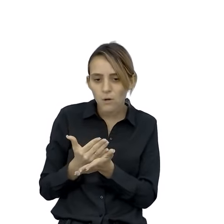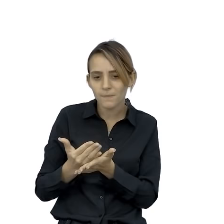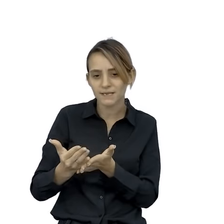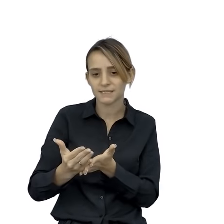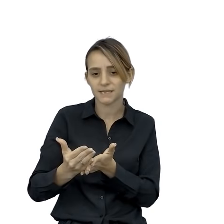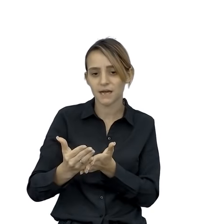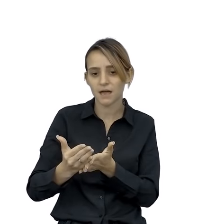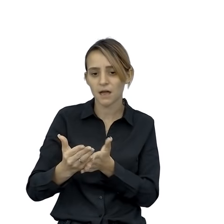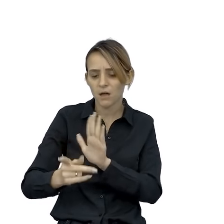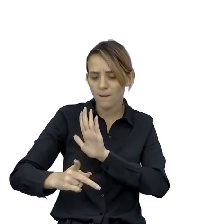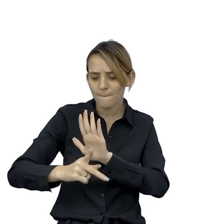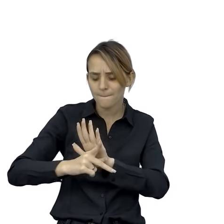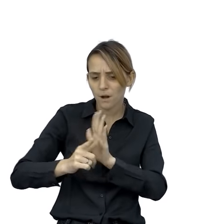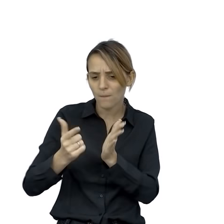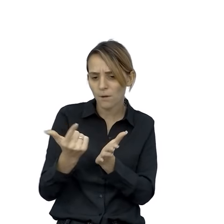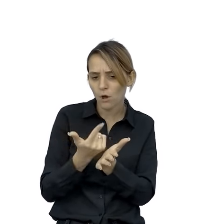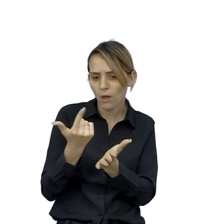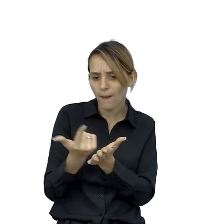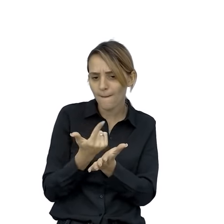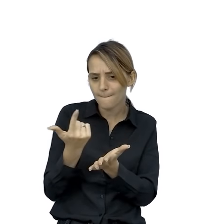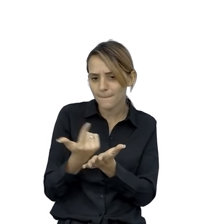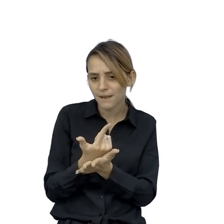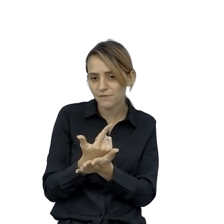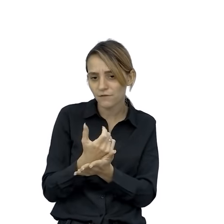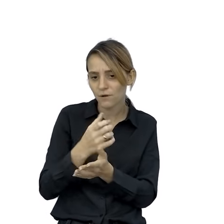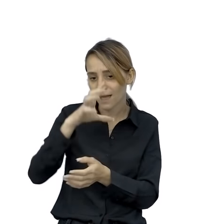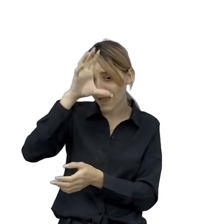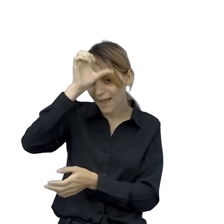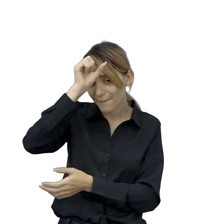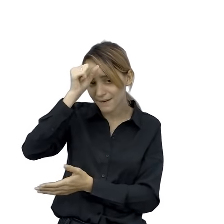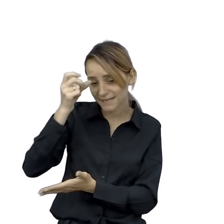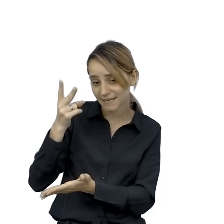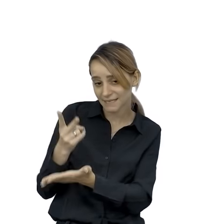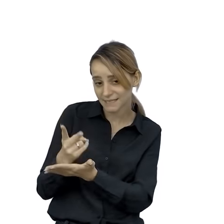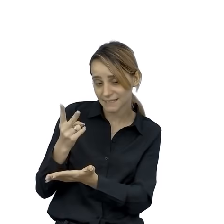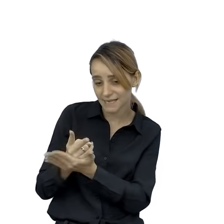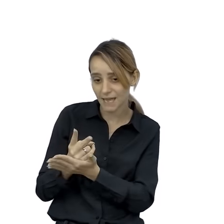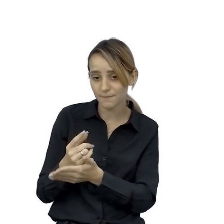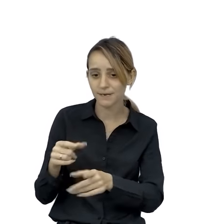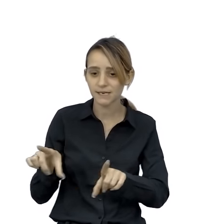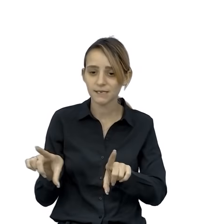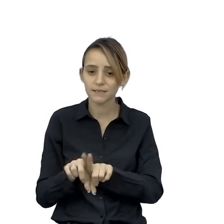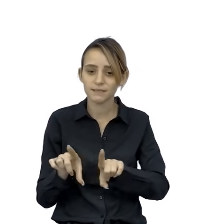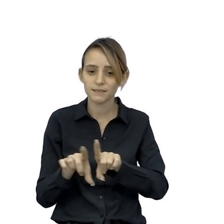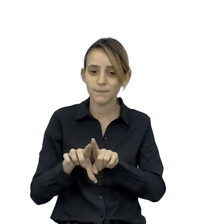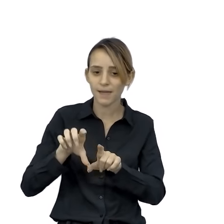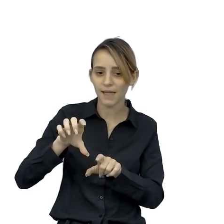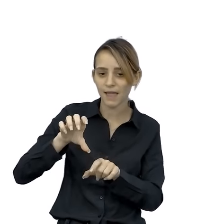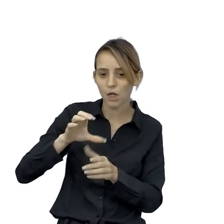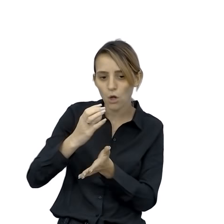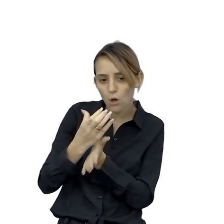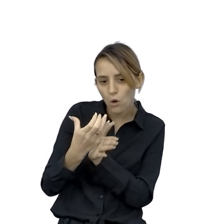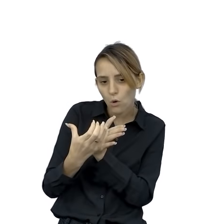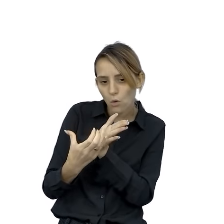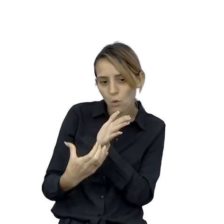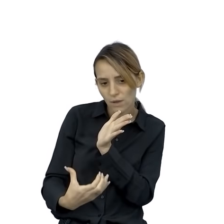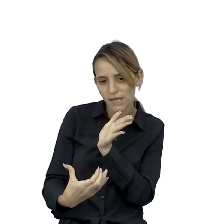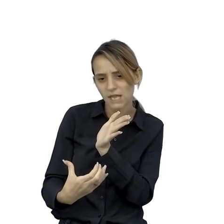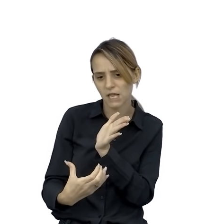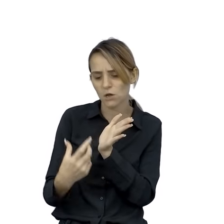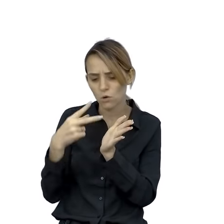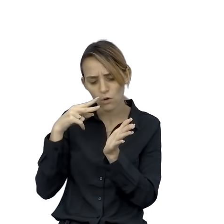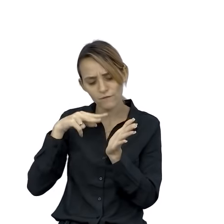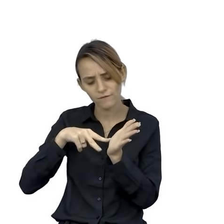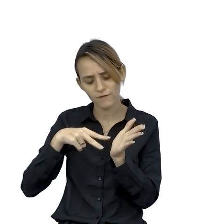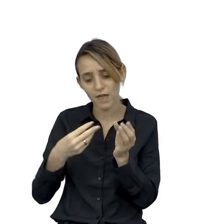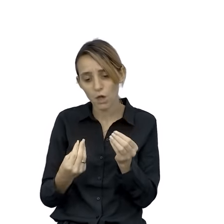utilizando o próprio material do Aprender Sempre, ou até mesmo currículo em ação, olhando o